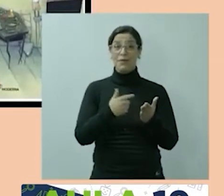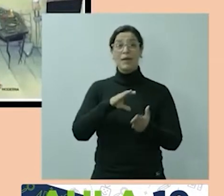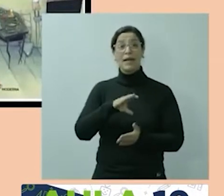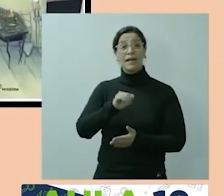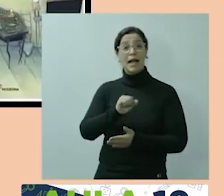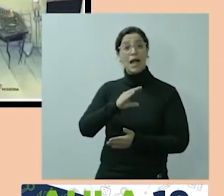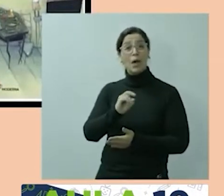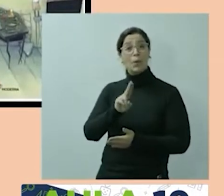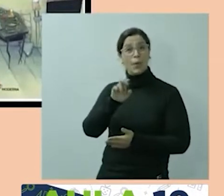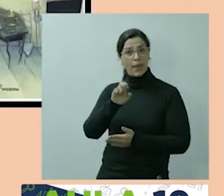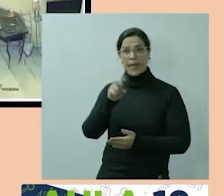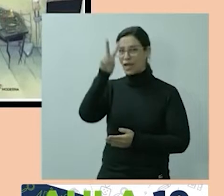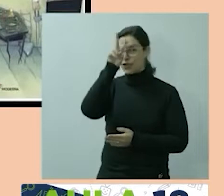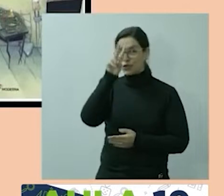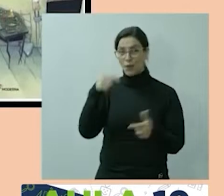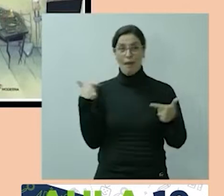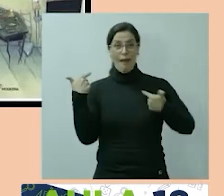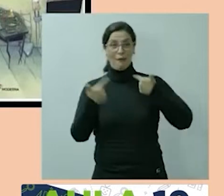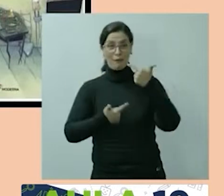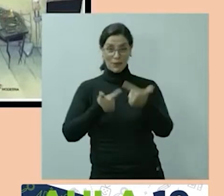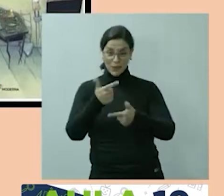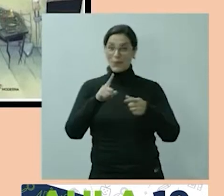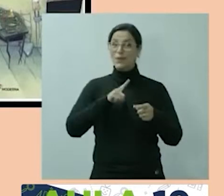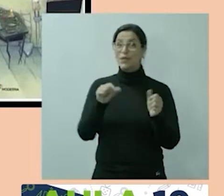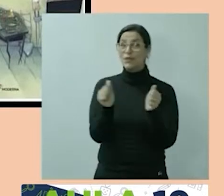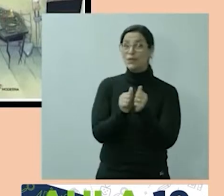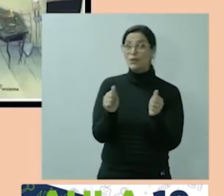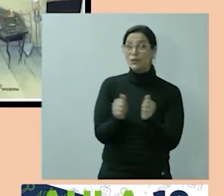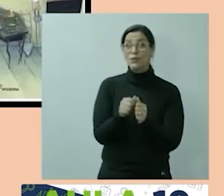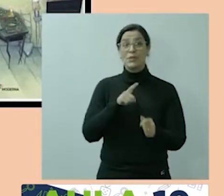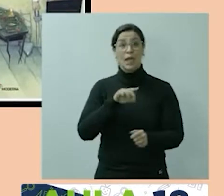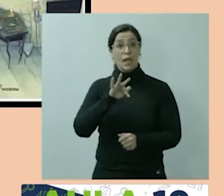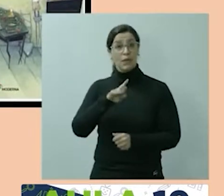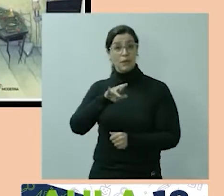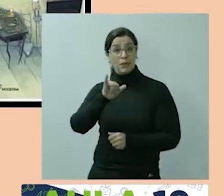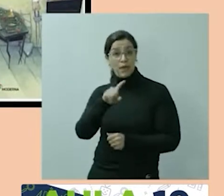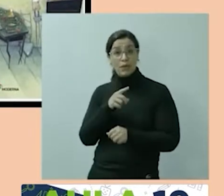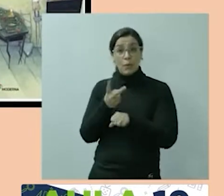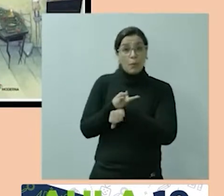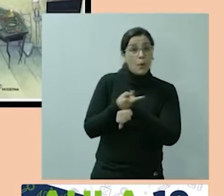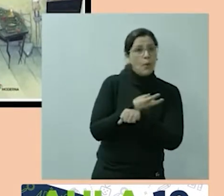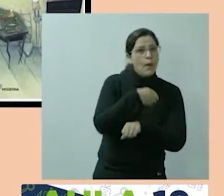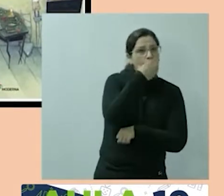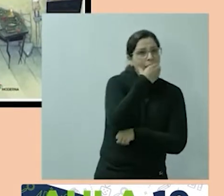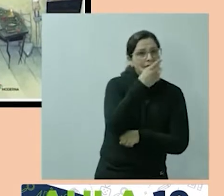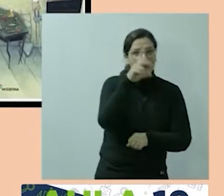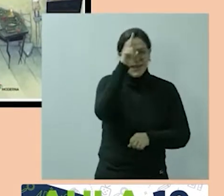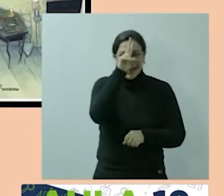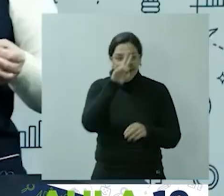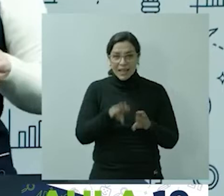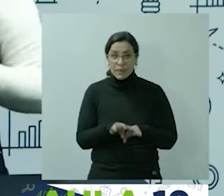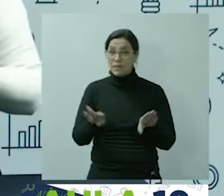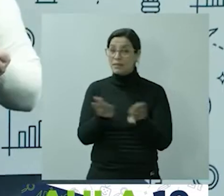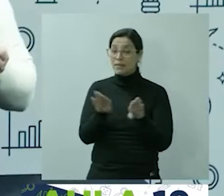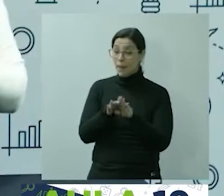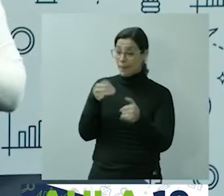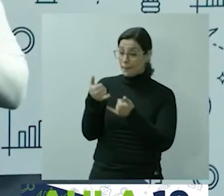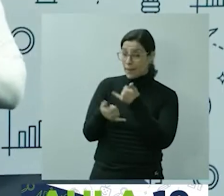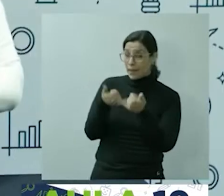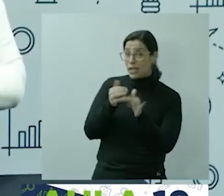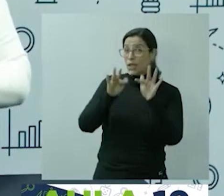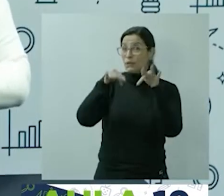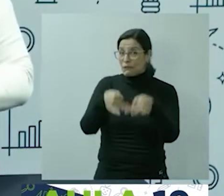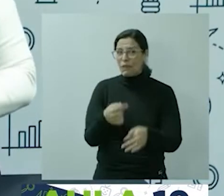aquela história cheia de aventuras, com o Frido, a procura da maçã. E nós fizemos um jogo